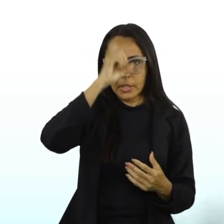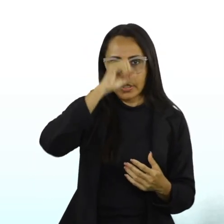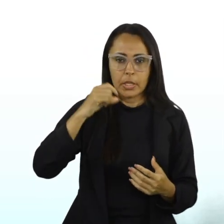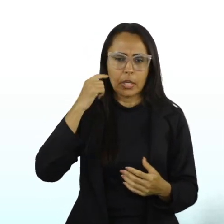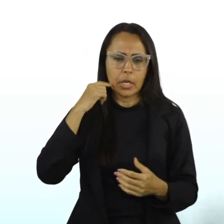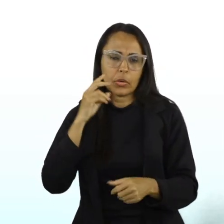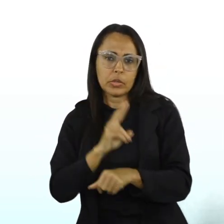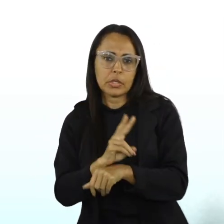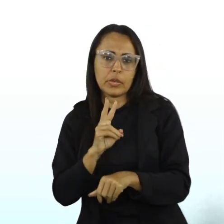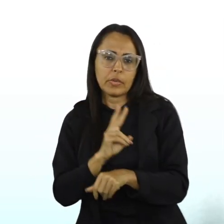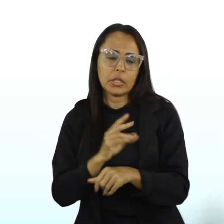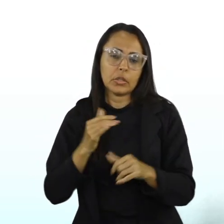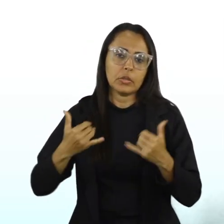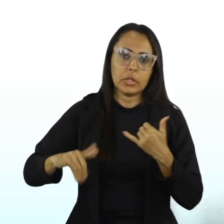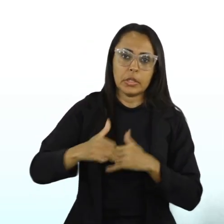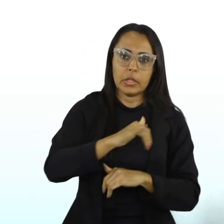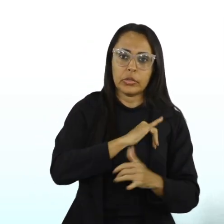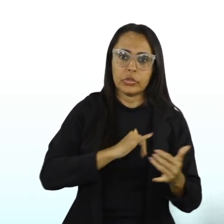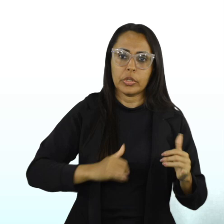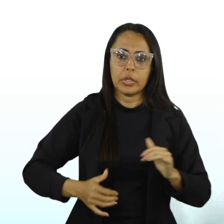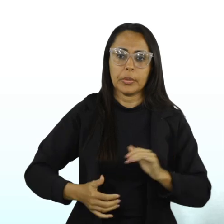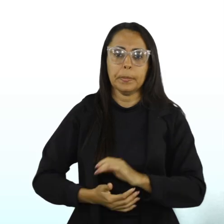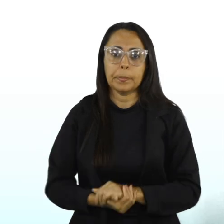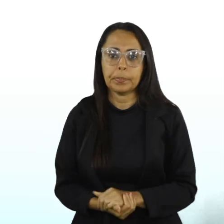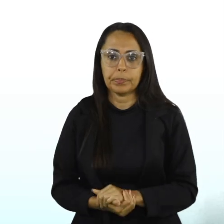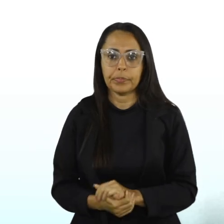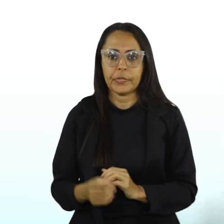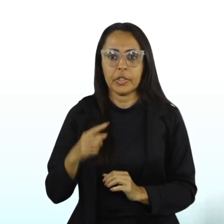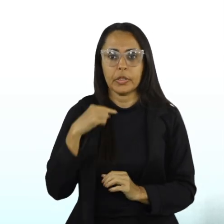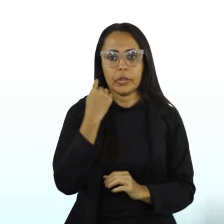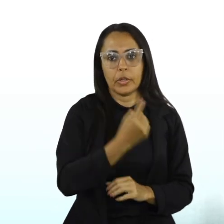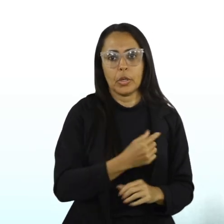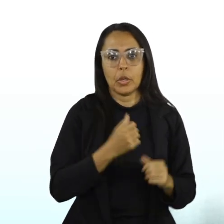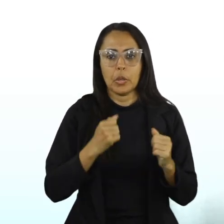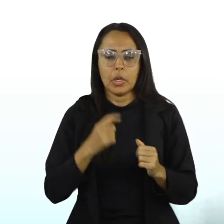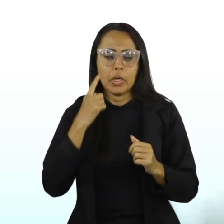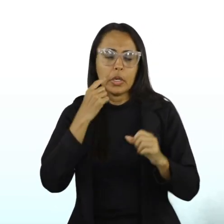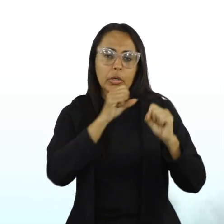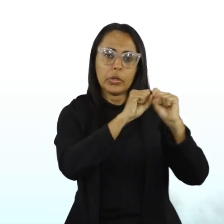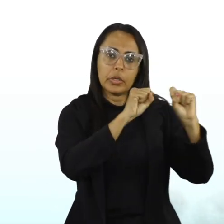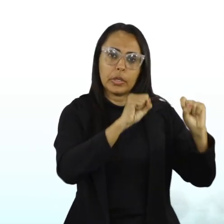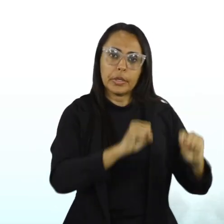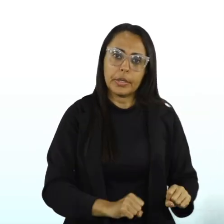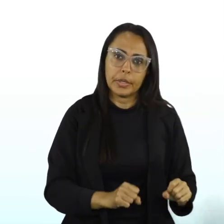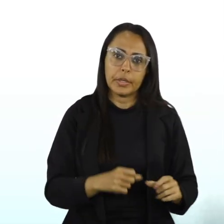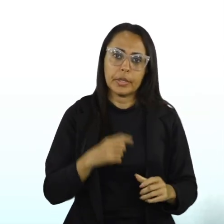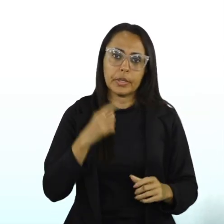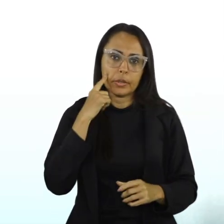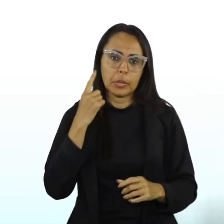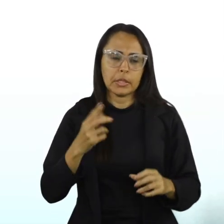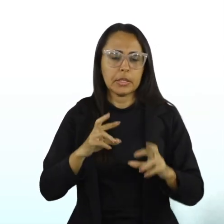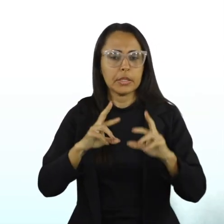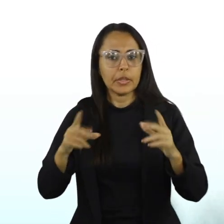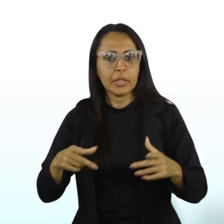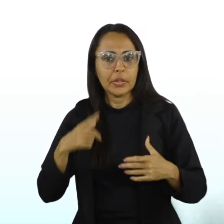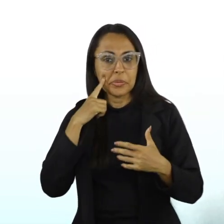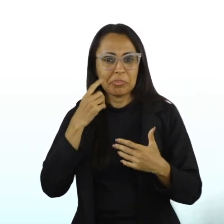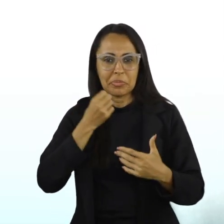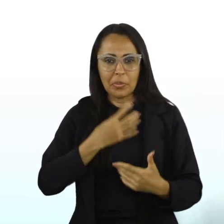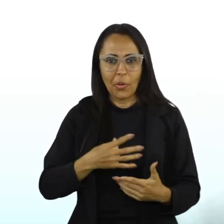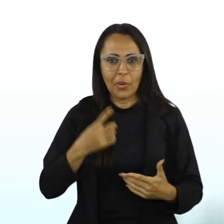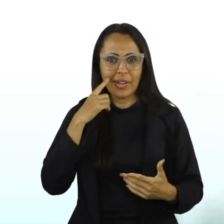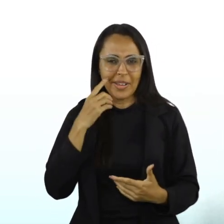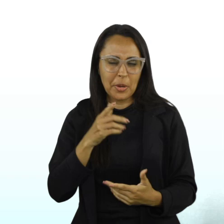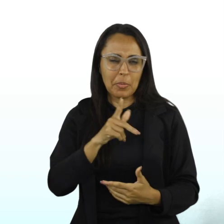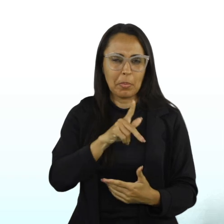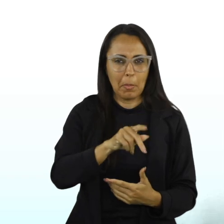a conservação da energia mecânica. Nessa conservação a gente viu que pode ser um sistema conservativo e um sistema dissipativo. Bom, eu